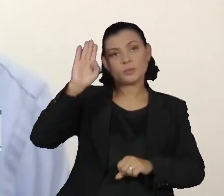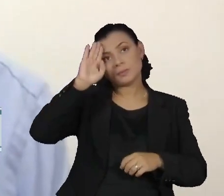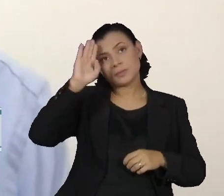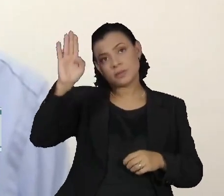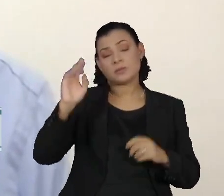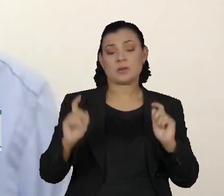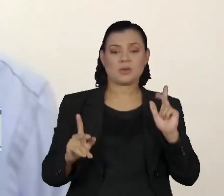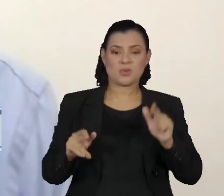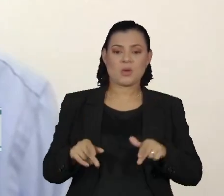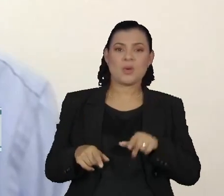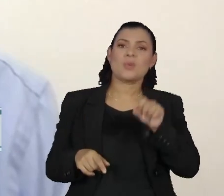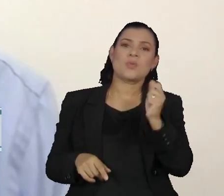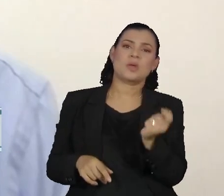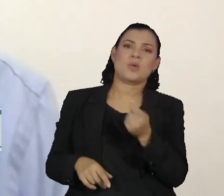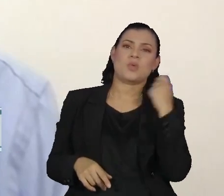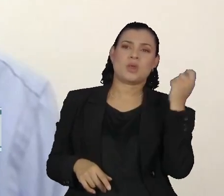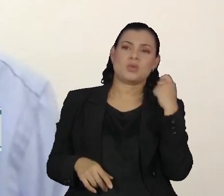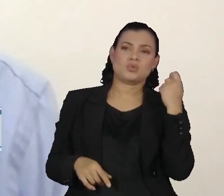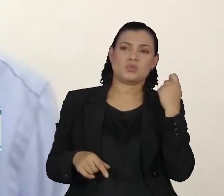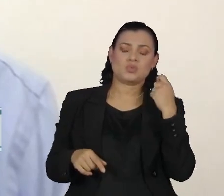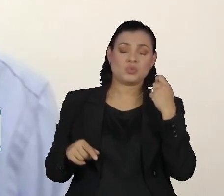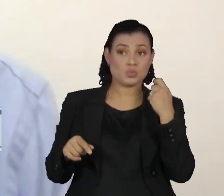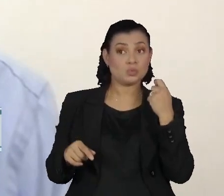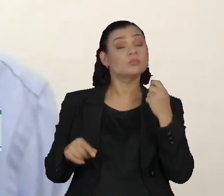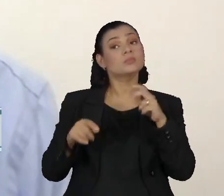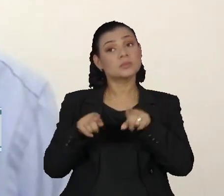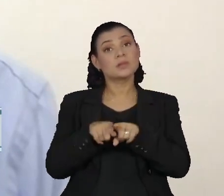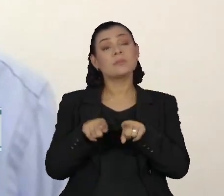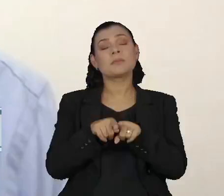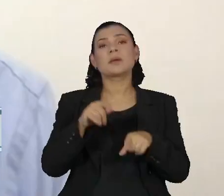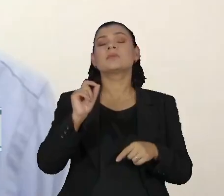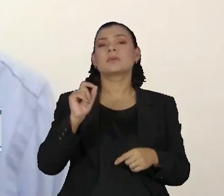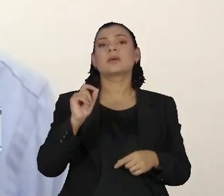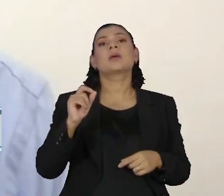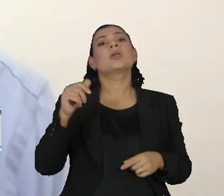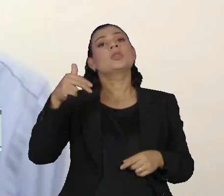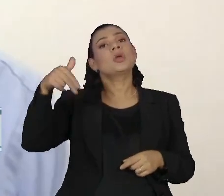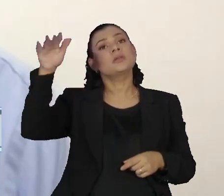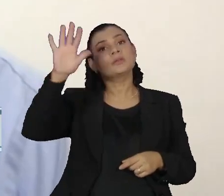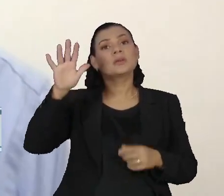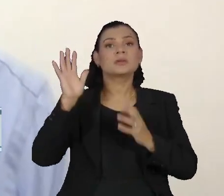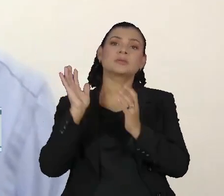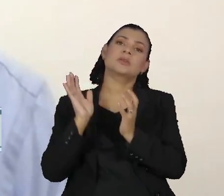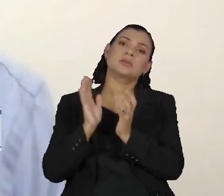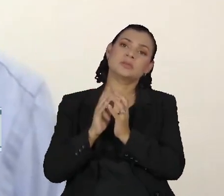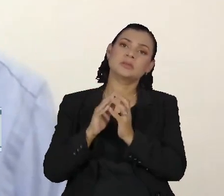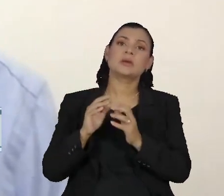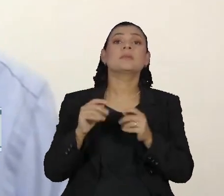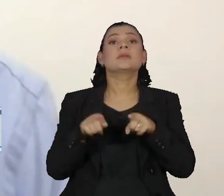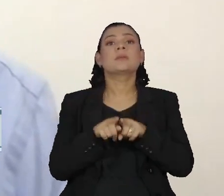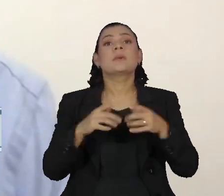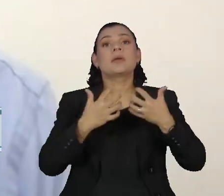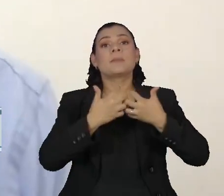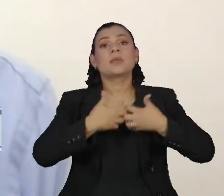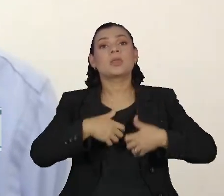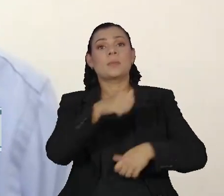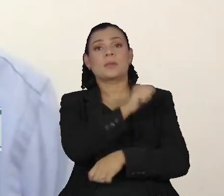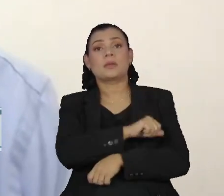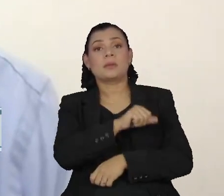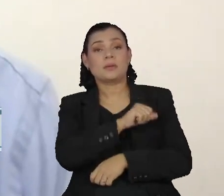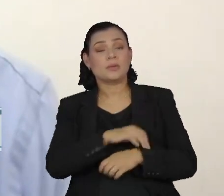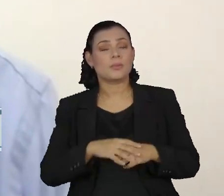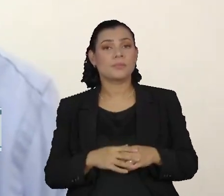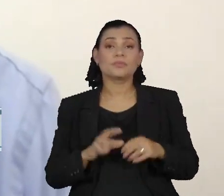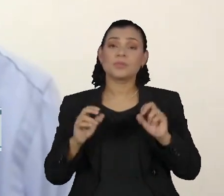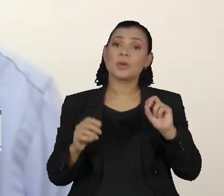do Sul mostra isso, mas também tem cidades do leste e do nordeste, como Recife ou Petrópolis, em Rio de Janeiro, ou